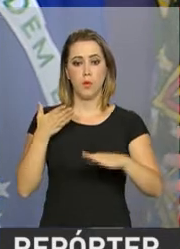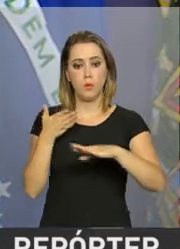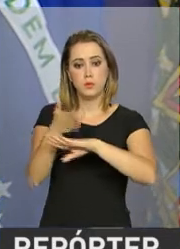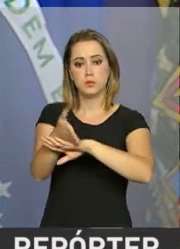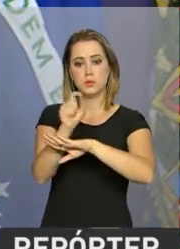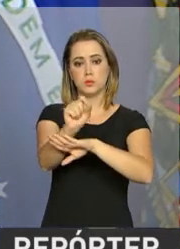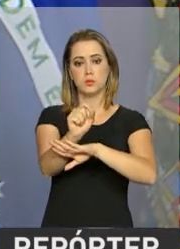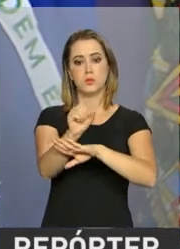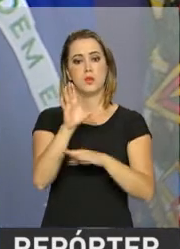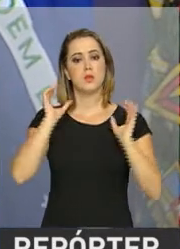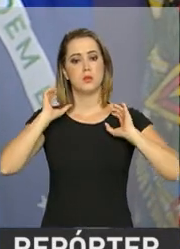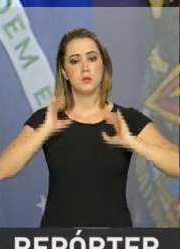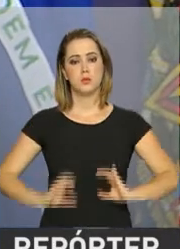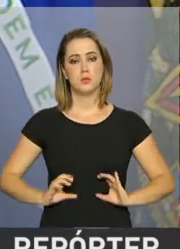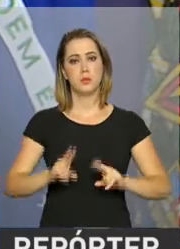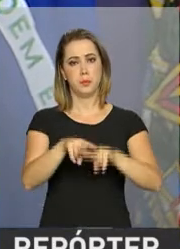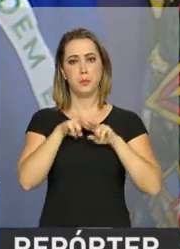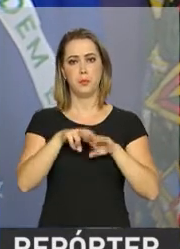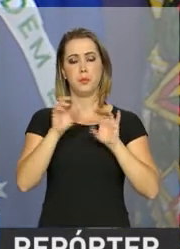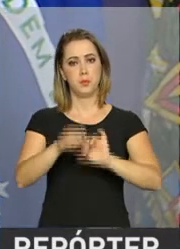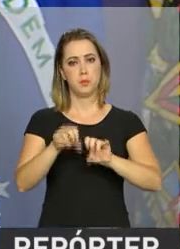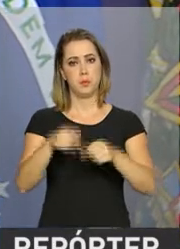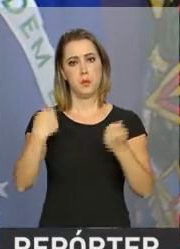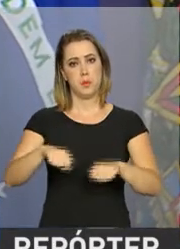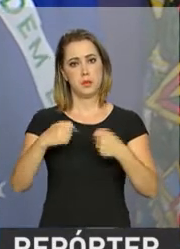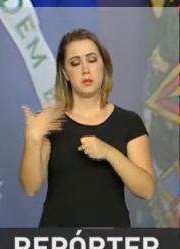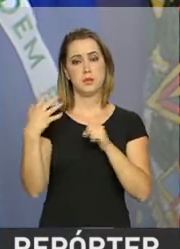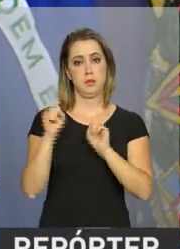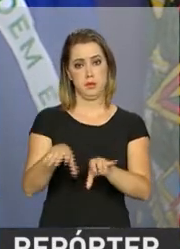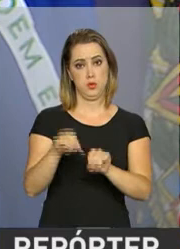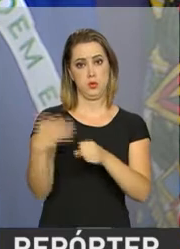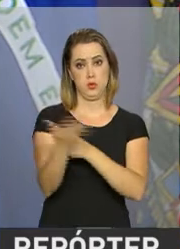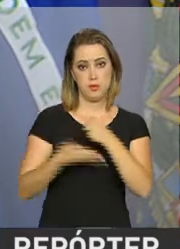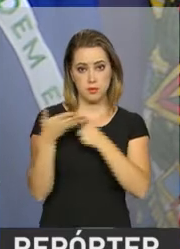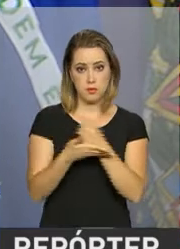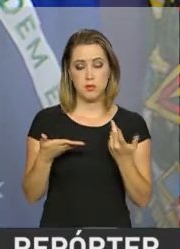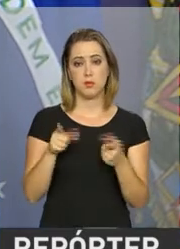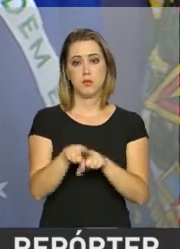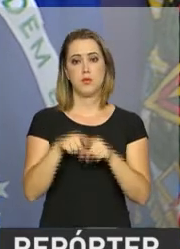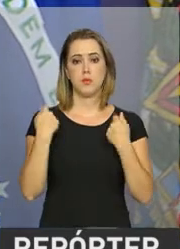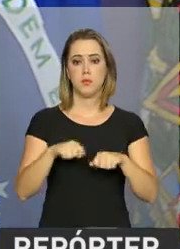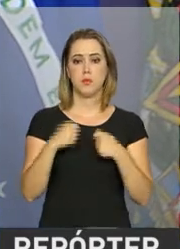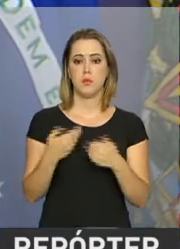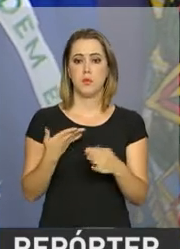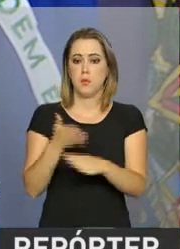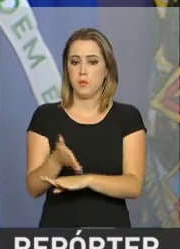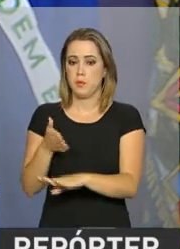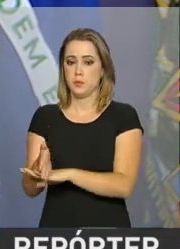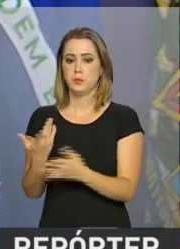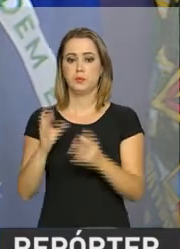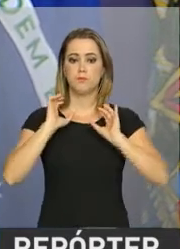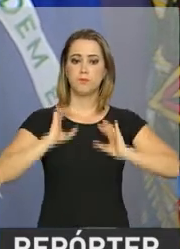cidadania por meio da educação se você não tiver educação adequada não é você não consegue participar da